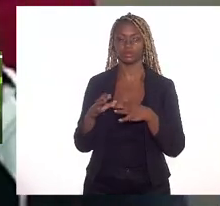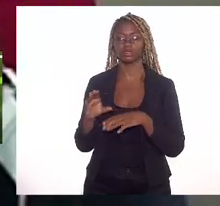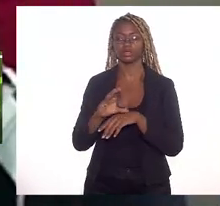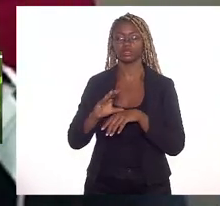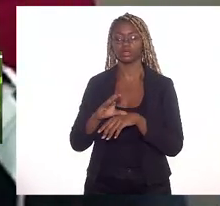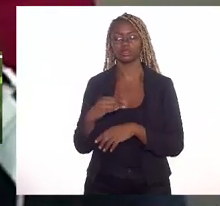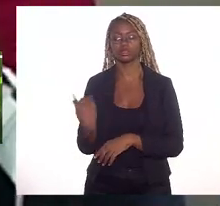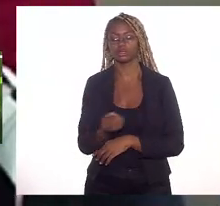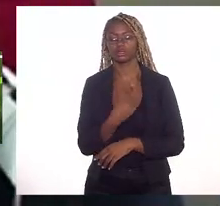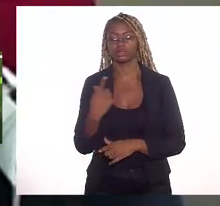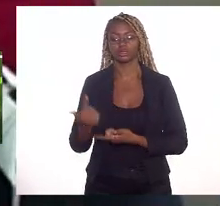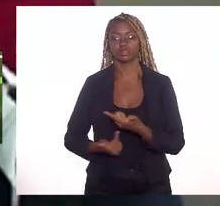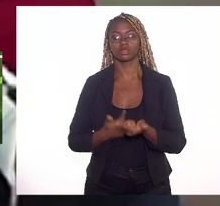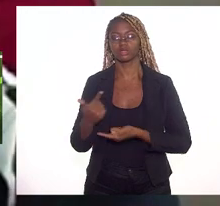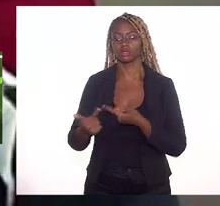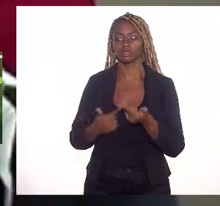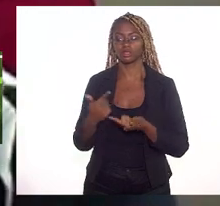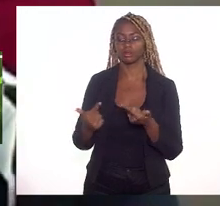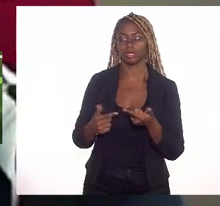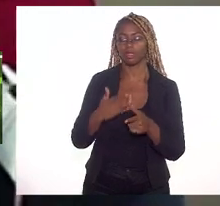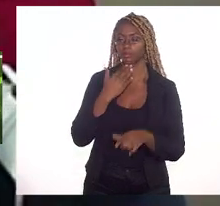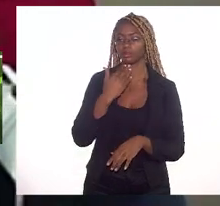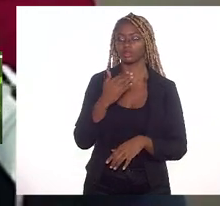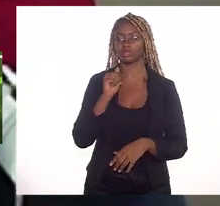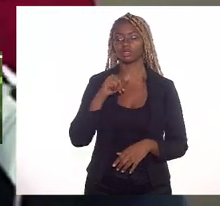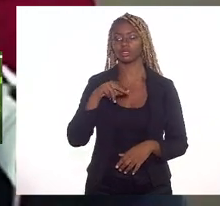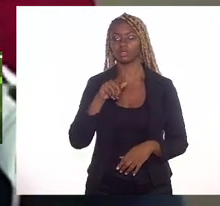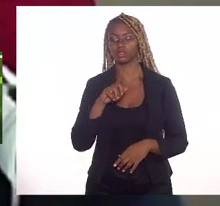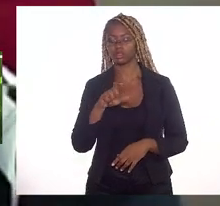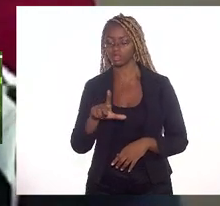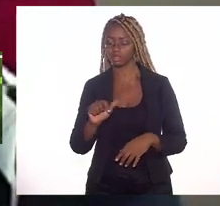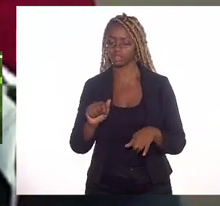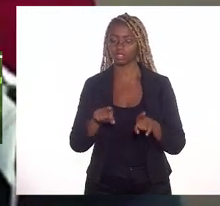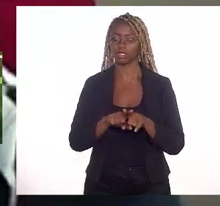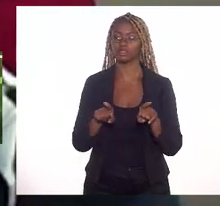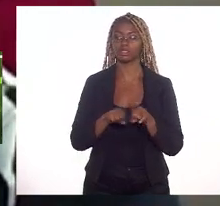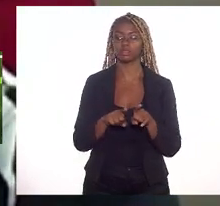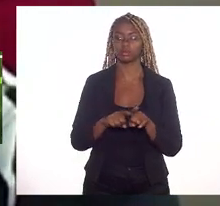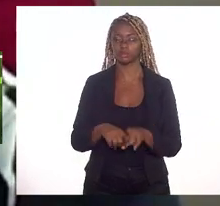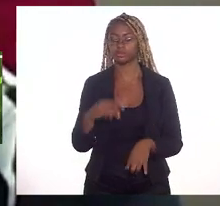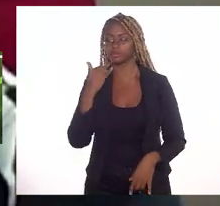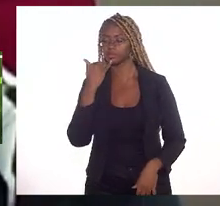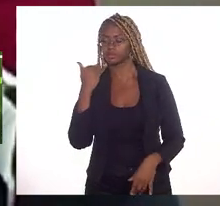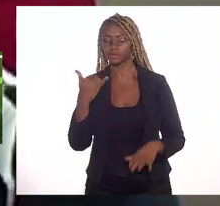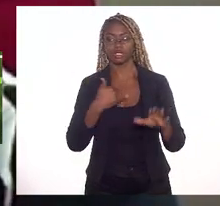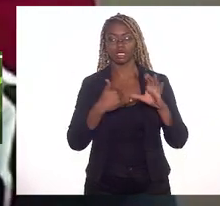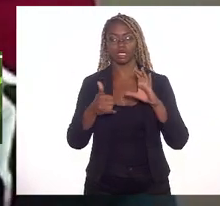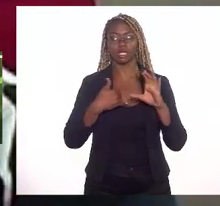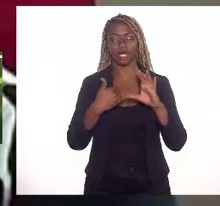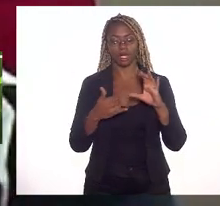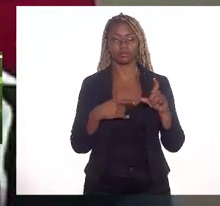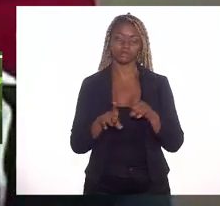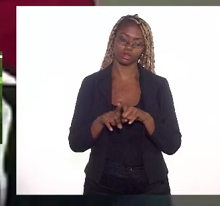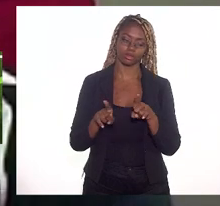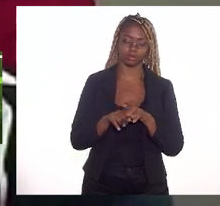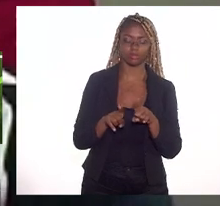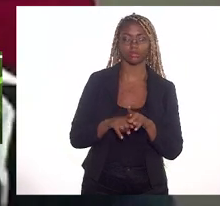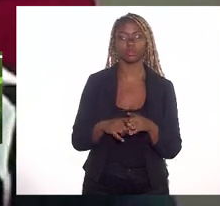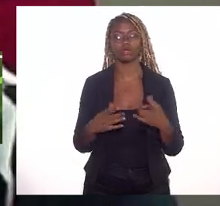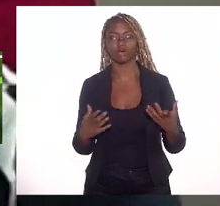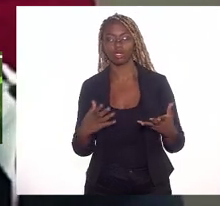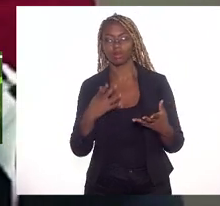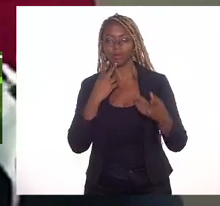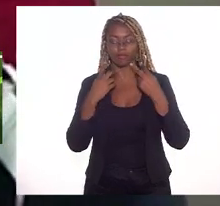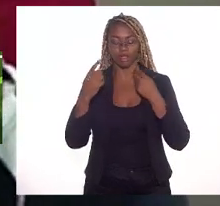e vamos trabalhar, pedir à Ângela que nos acione por zap para que a gente possa estar discutindo de uma